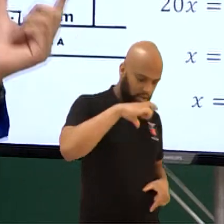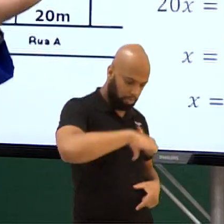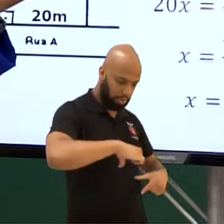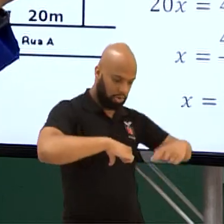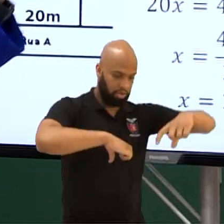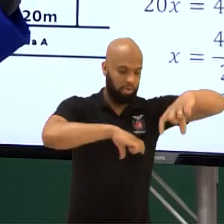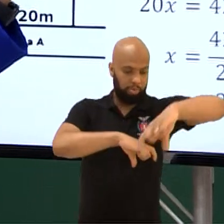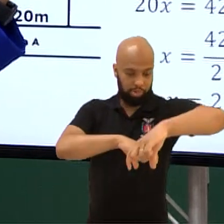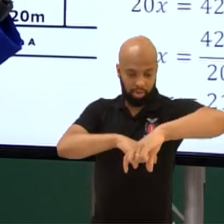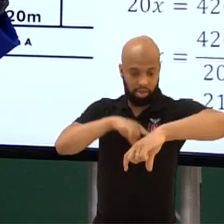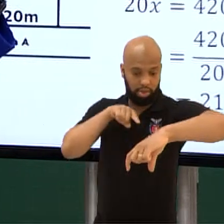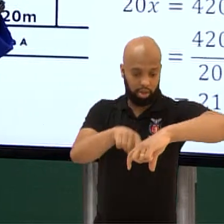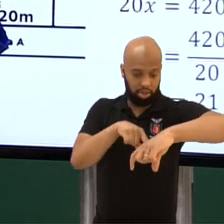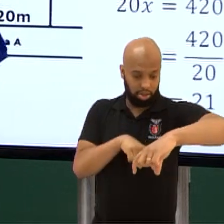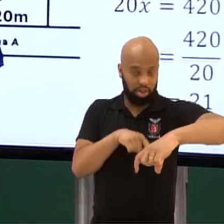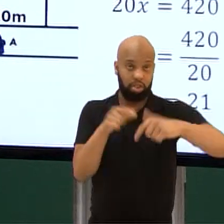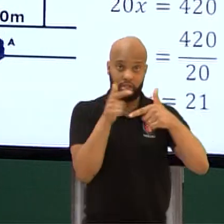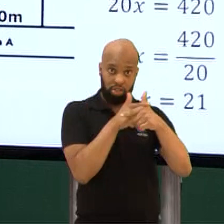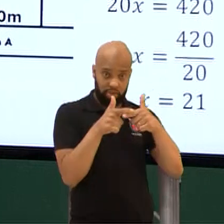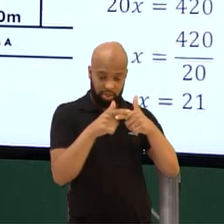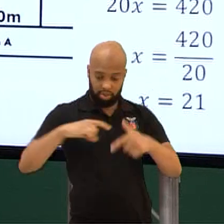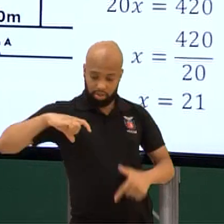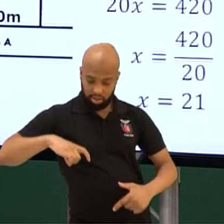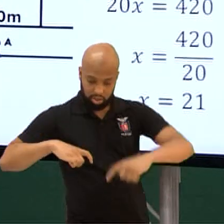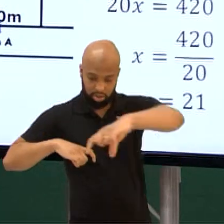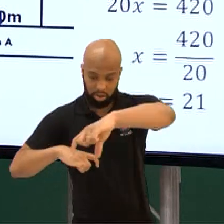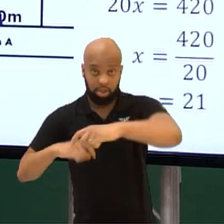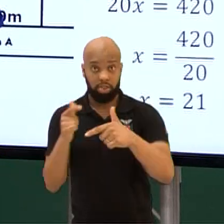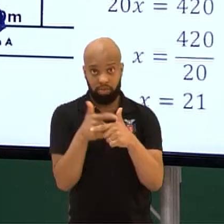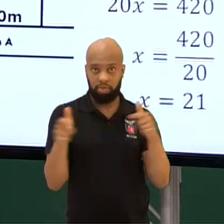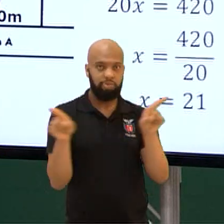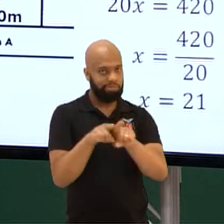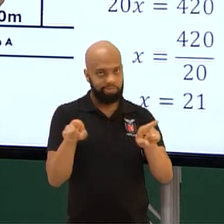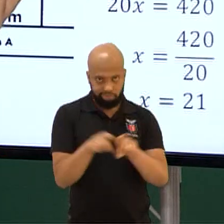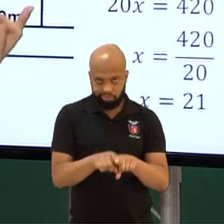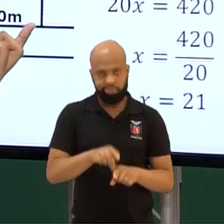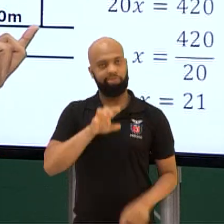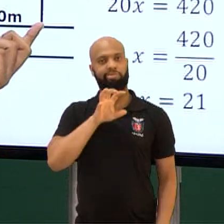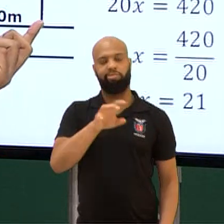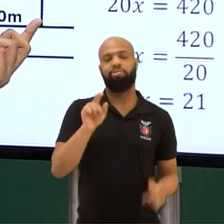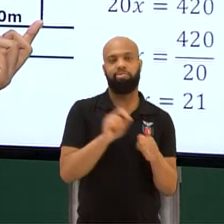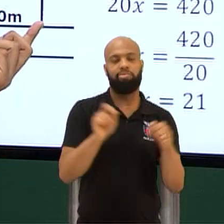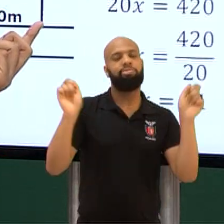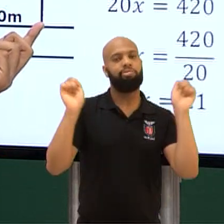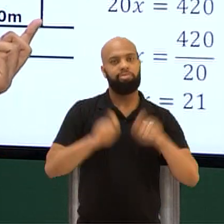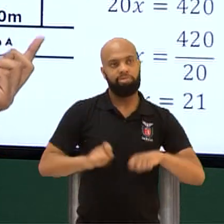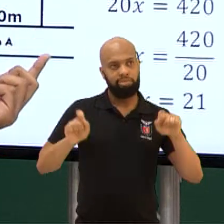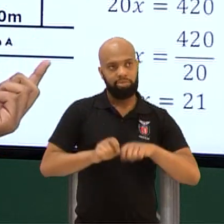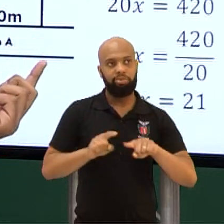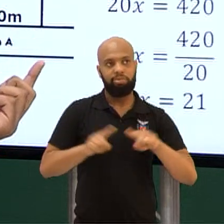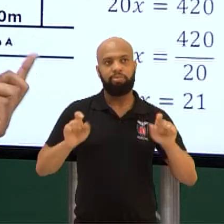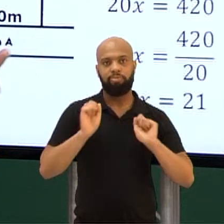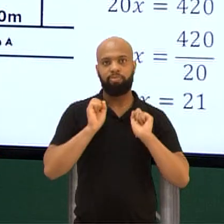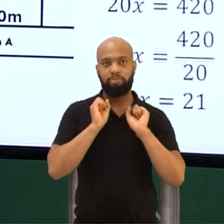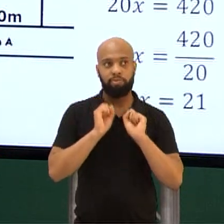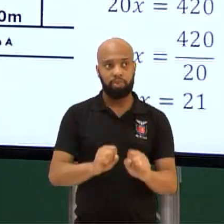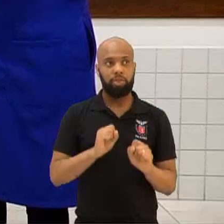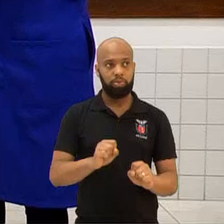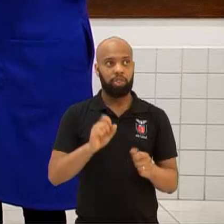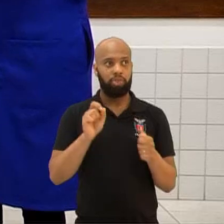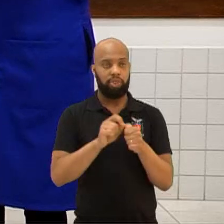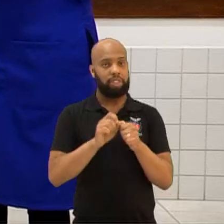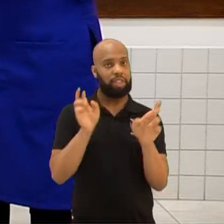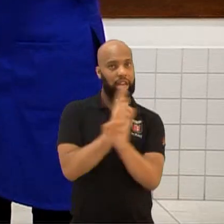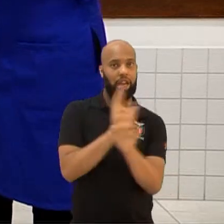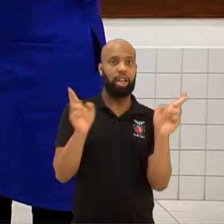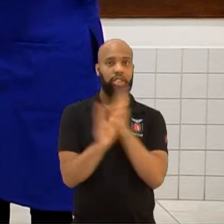para frente do terreno 1, 2 para a rua B e a frente do terreno 2 para a rua A.